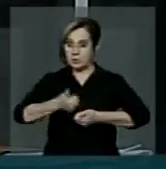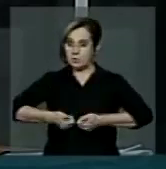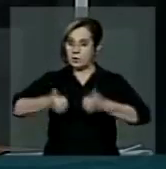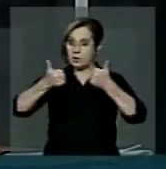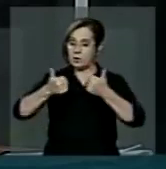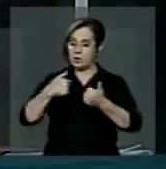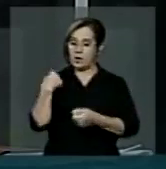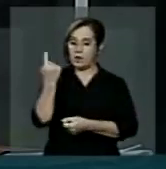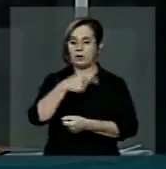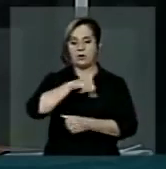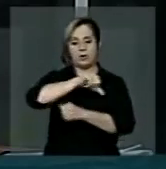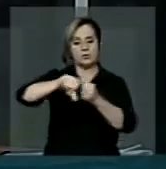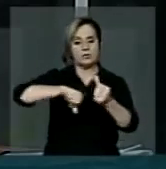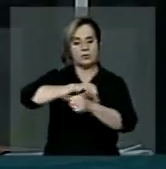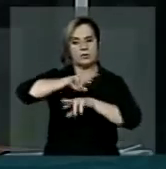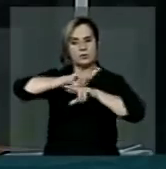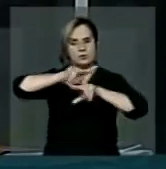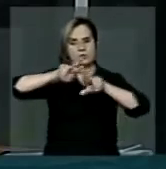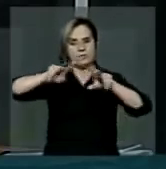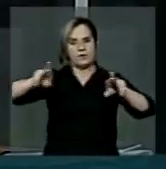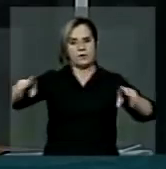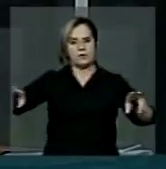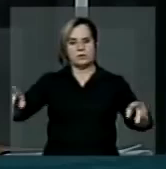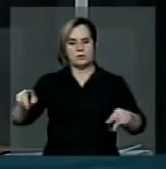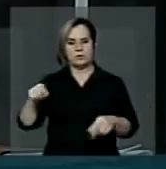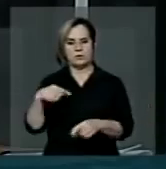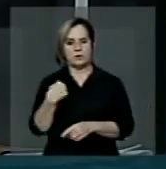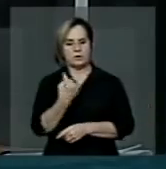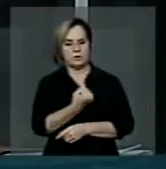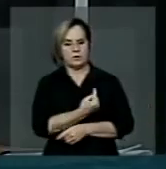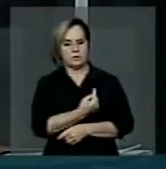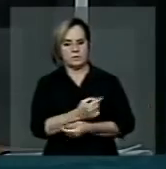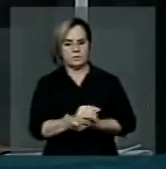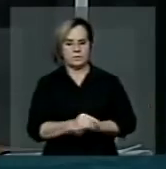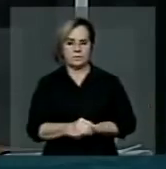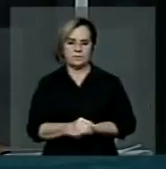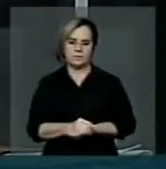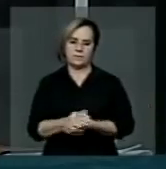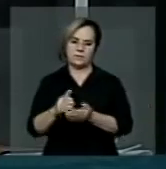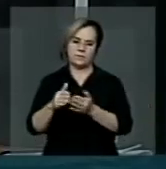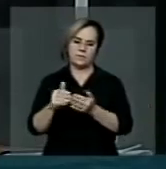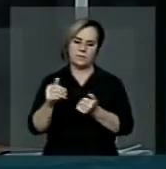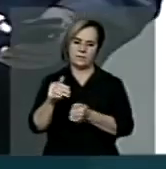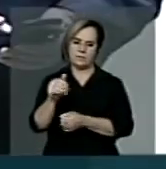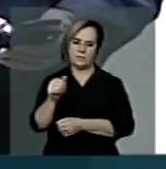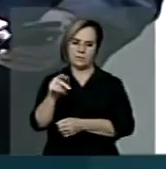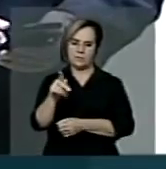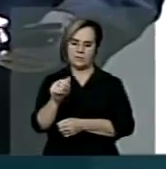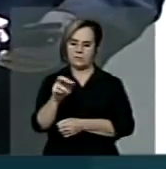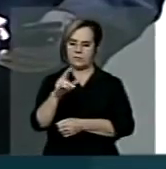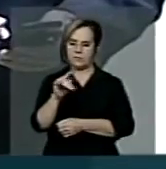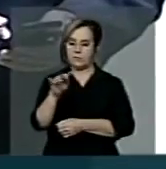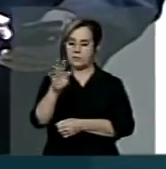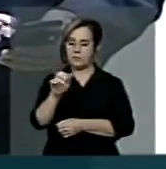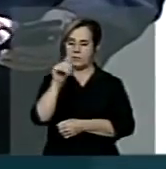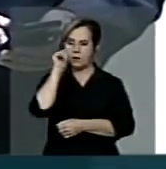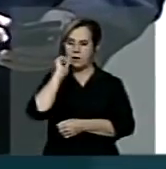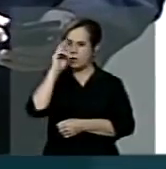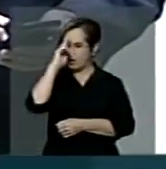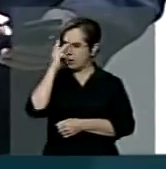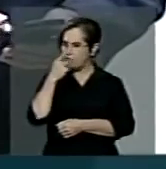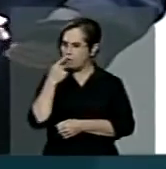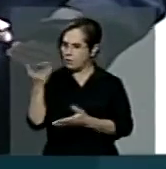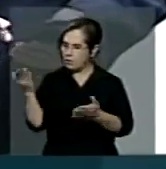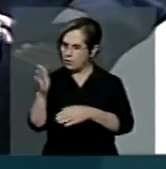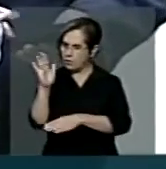diversidade. Seremos, deputado... Vossa Excelência permite? Vossa Excelência, no pronunciamento que faz na tarde de hoje, Vossa